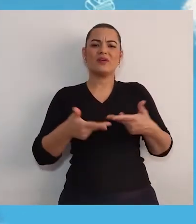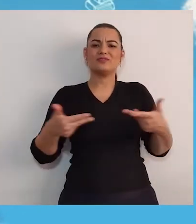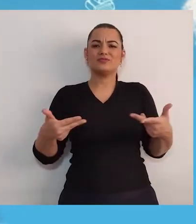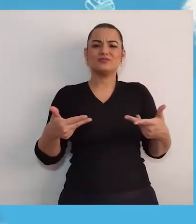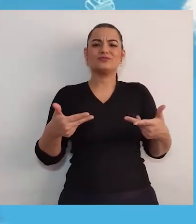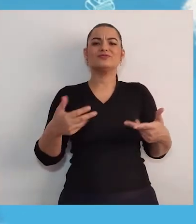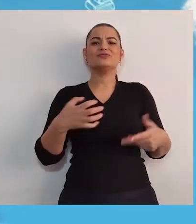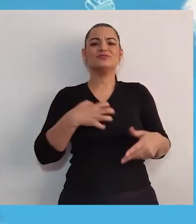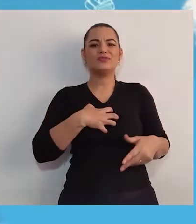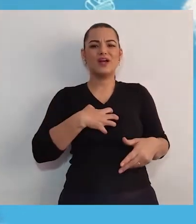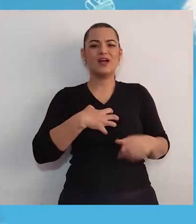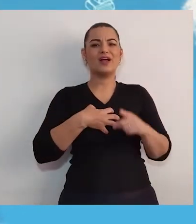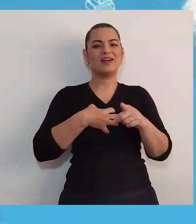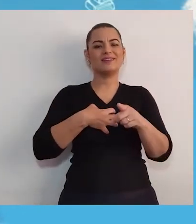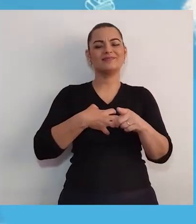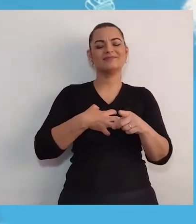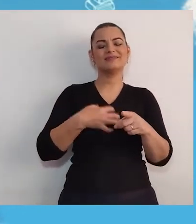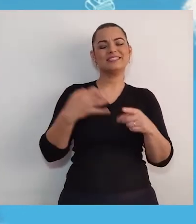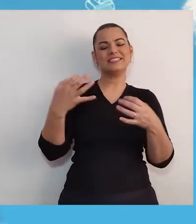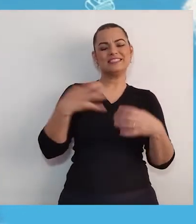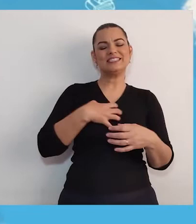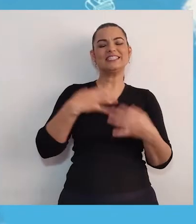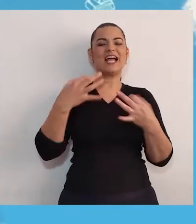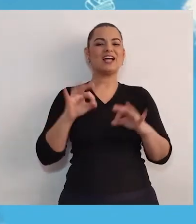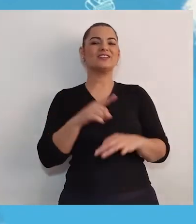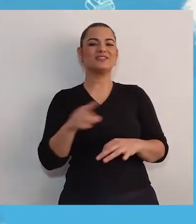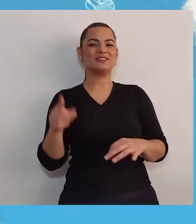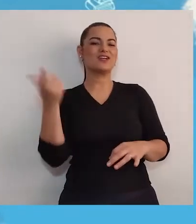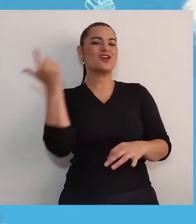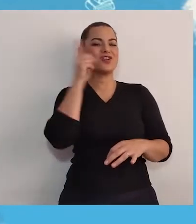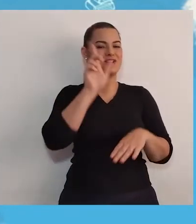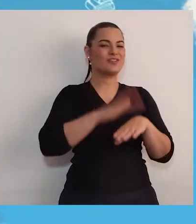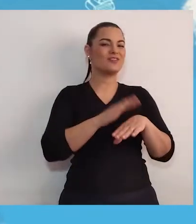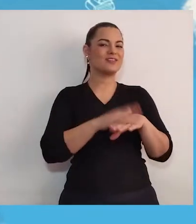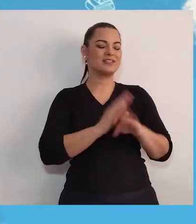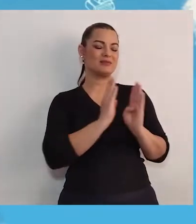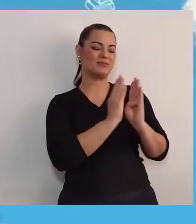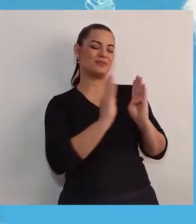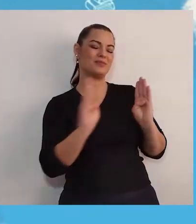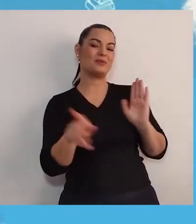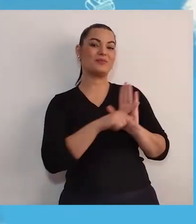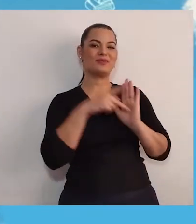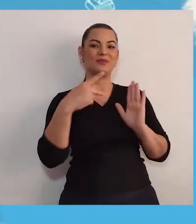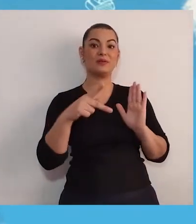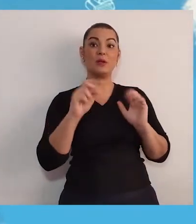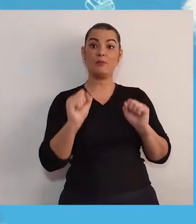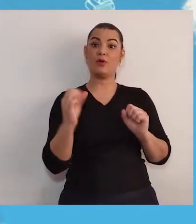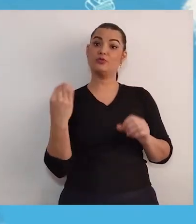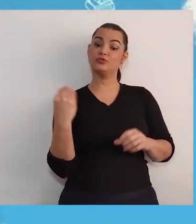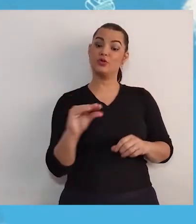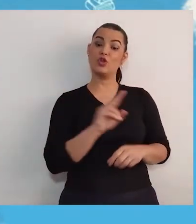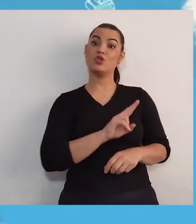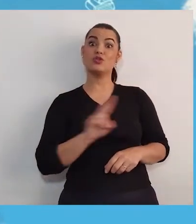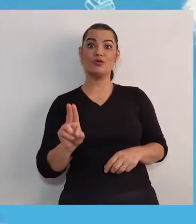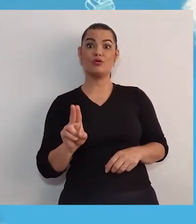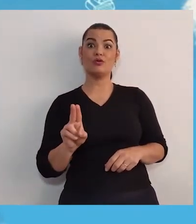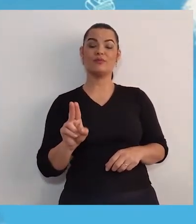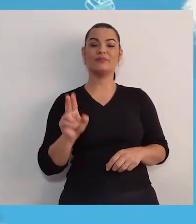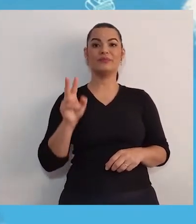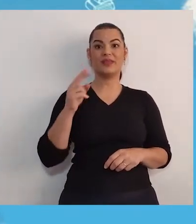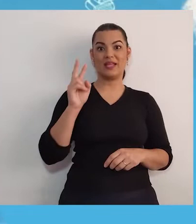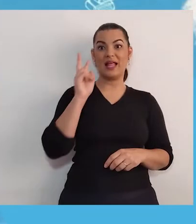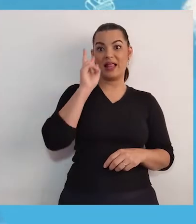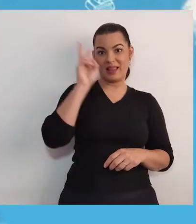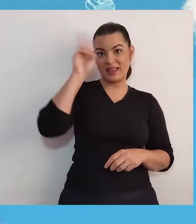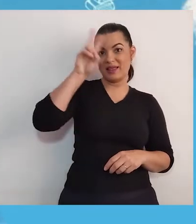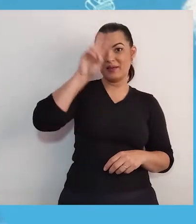que você vai arrasar na sua biblioteca. E também você pode colocar um nome na sua biblioteca. Vocês viram que eu